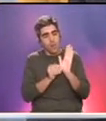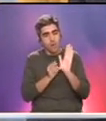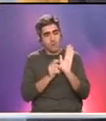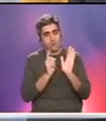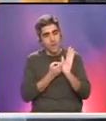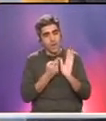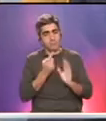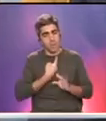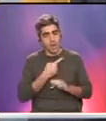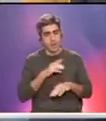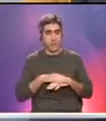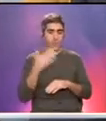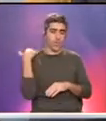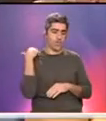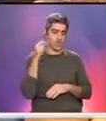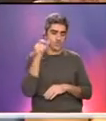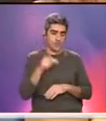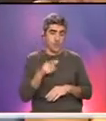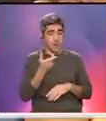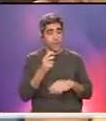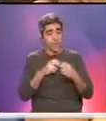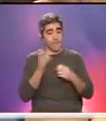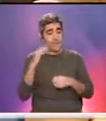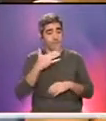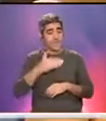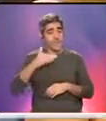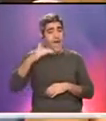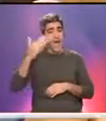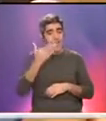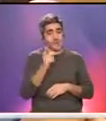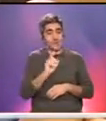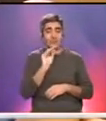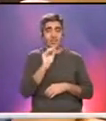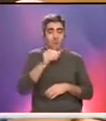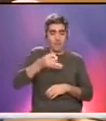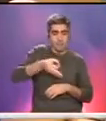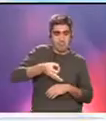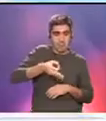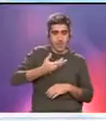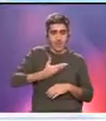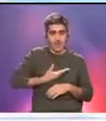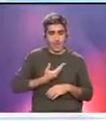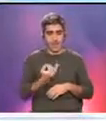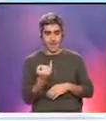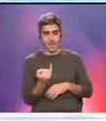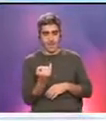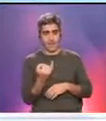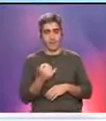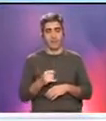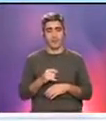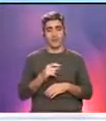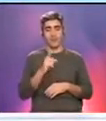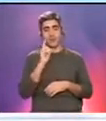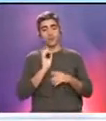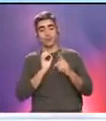tô... Sabe que isso vem com a idade. Essas dores, essas coisas. É a PDI. O que é que tu disseste? Eu não disse PDI, tu é que disseste. Foi aquela